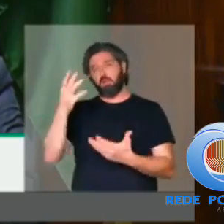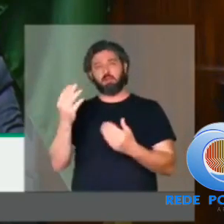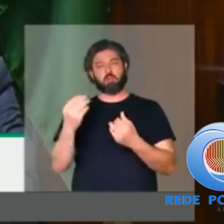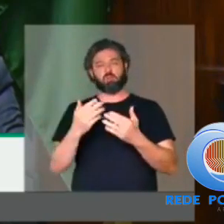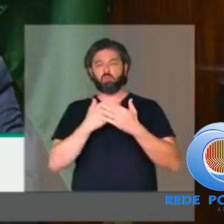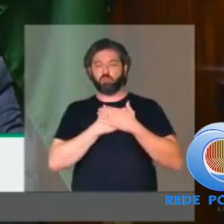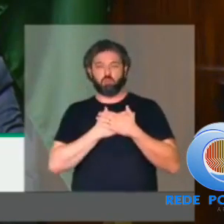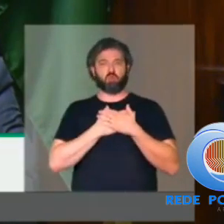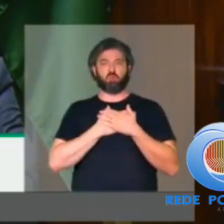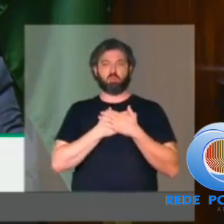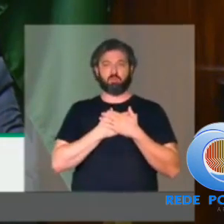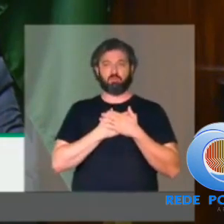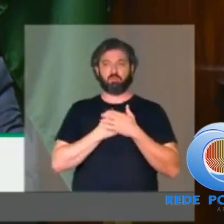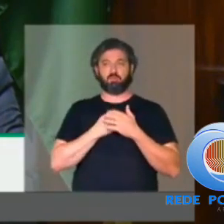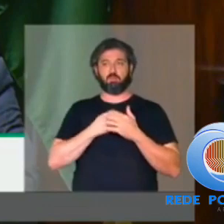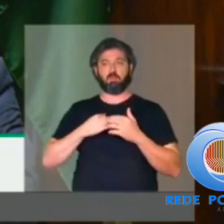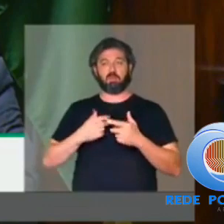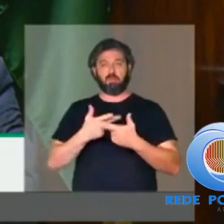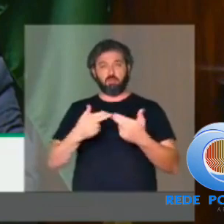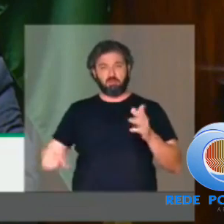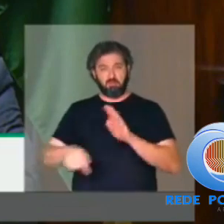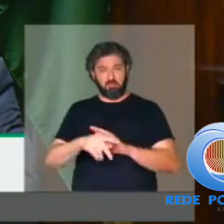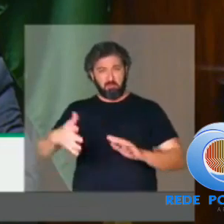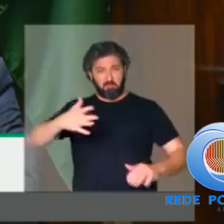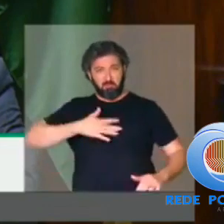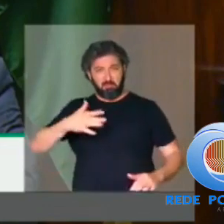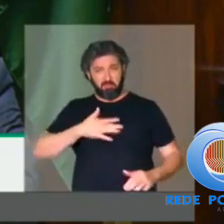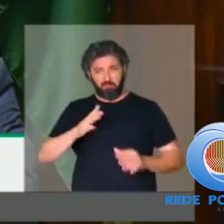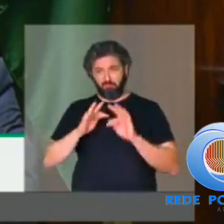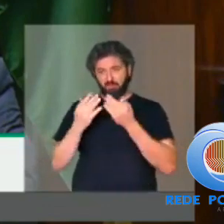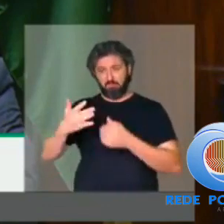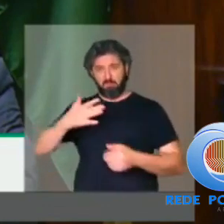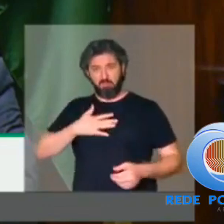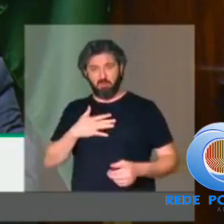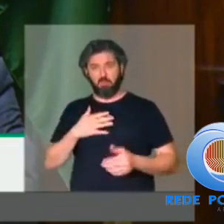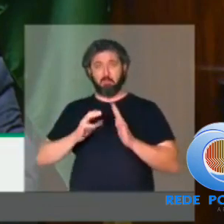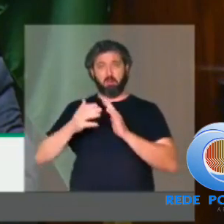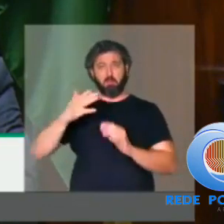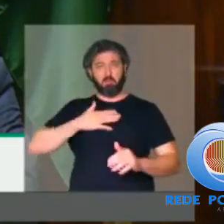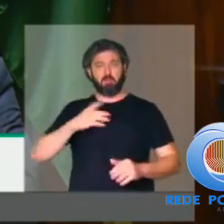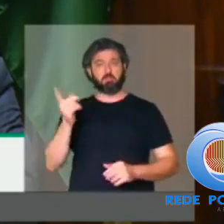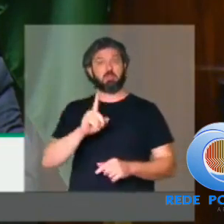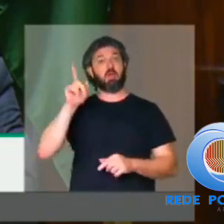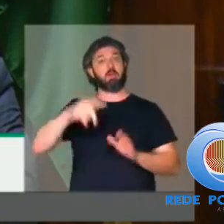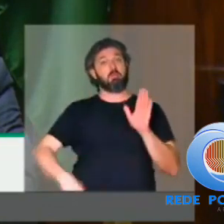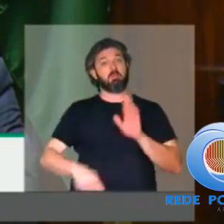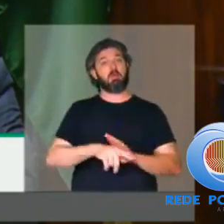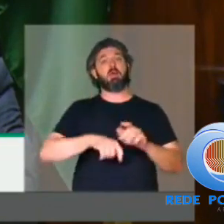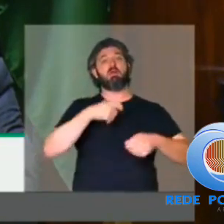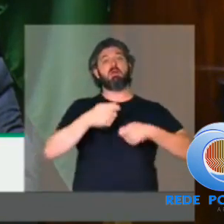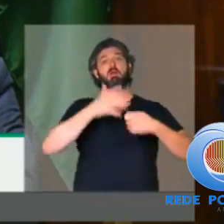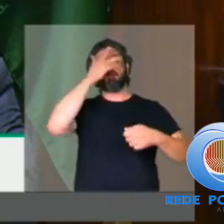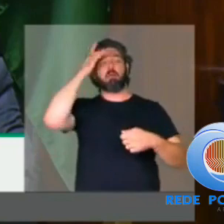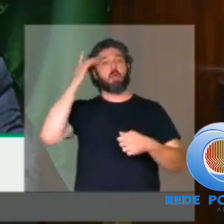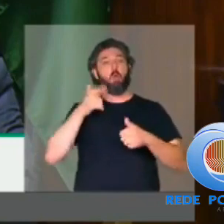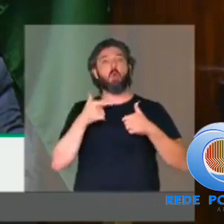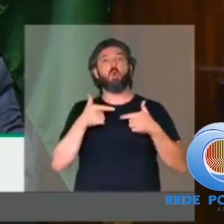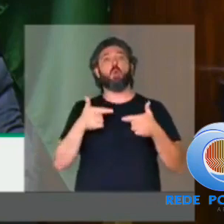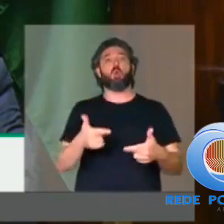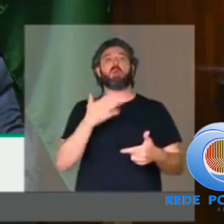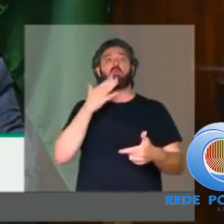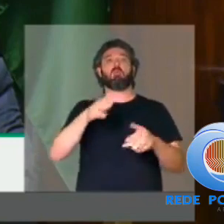que eu carrego. Esses legados não pertencem a mim, à minha família ou ao nosso partido. Pertencem àqueles que lutam